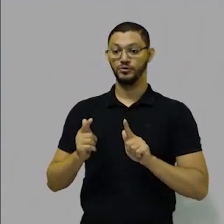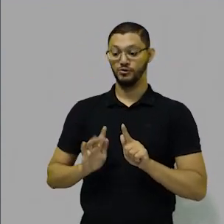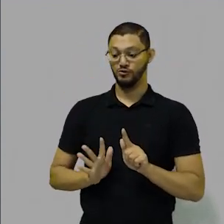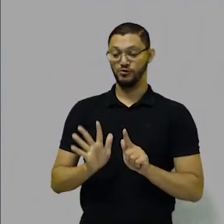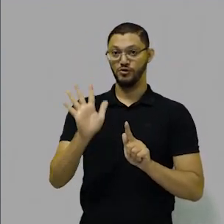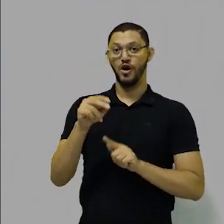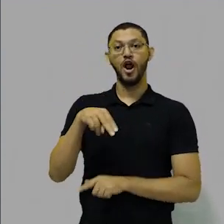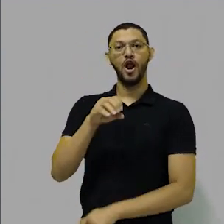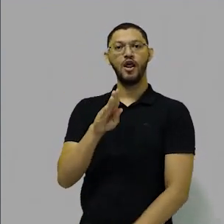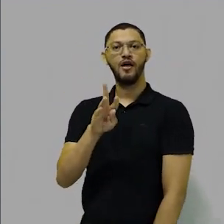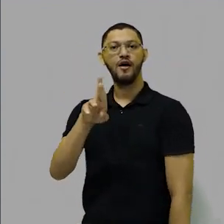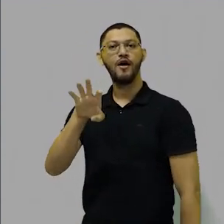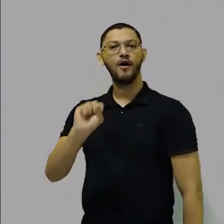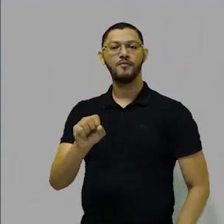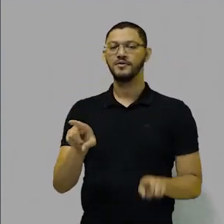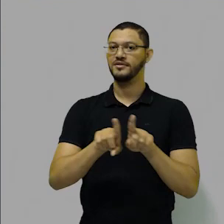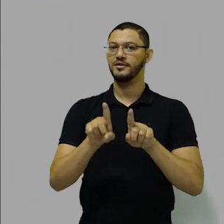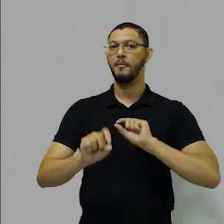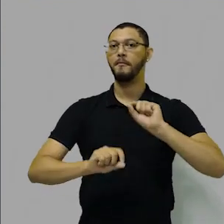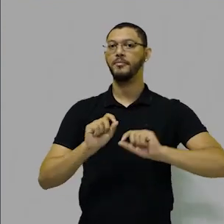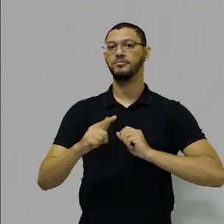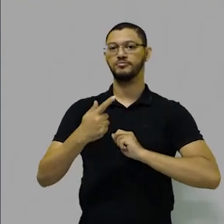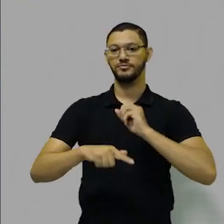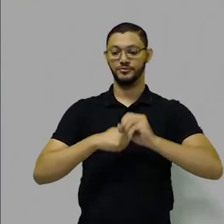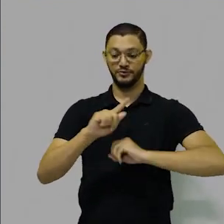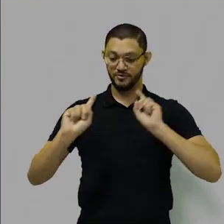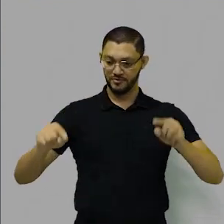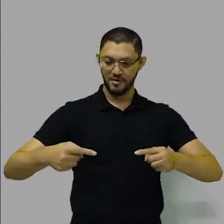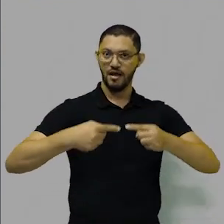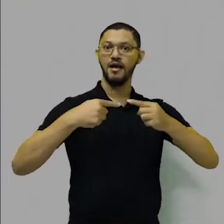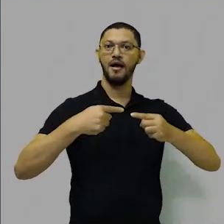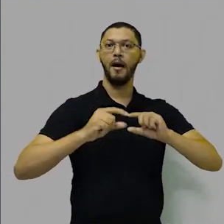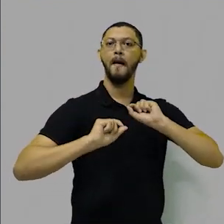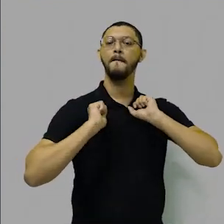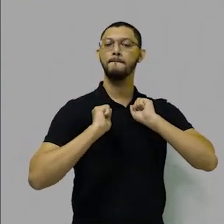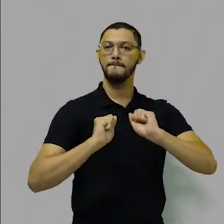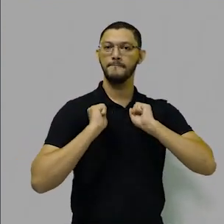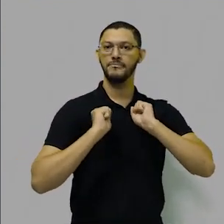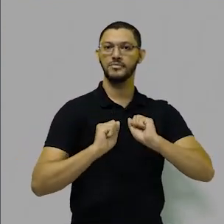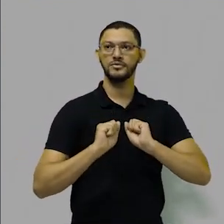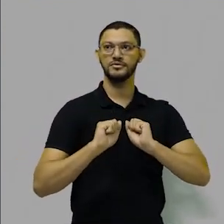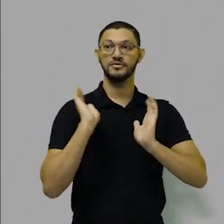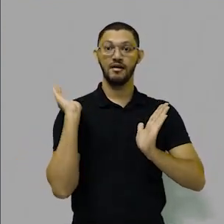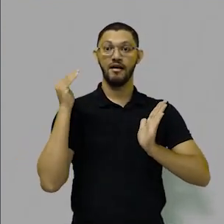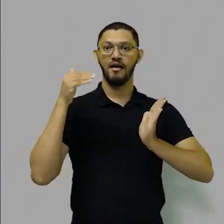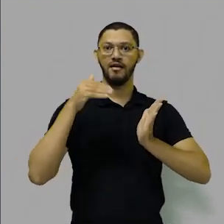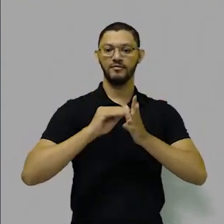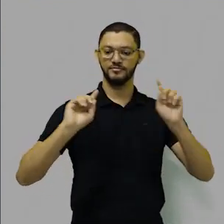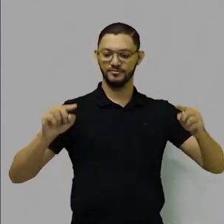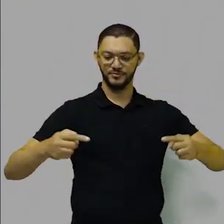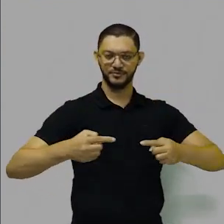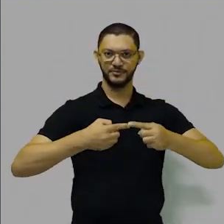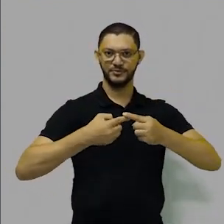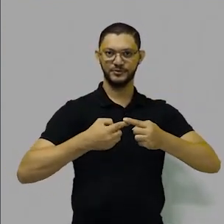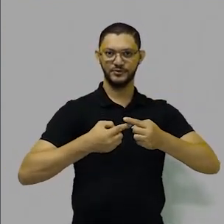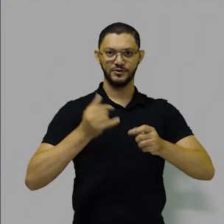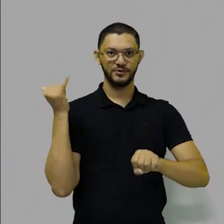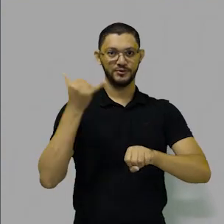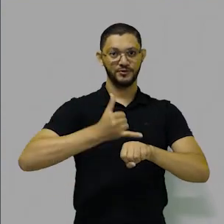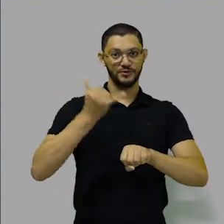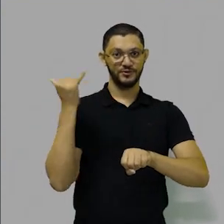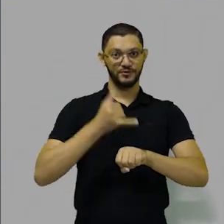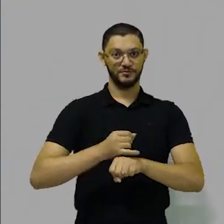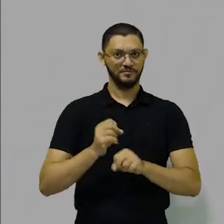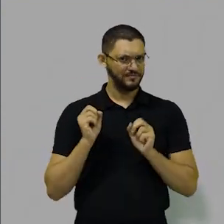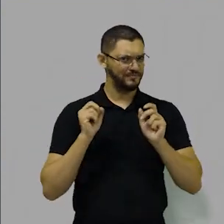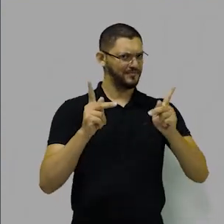nobres também. O porquê que os átomos se ligam para poder a gente finalmente chegar nas ligações iônicas. Show